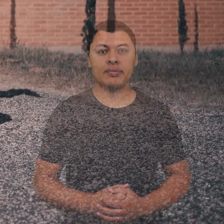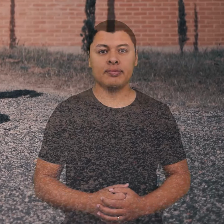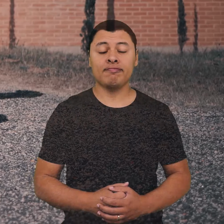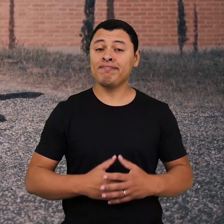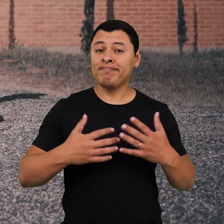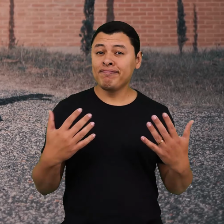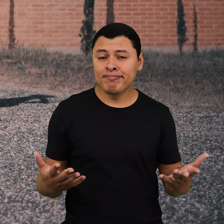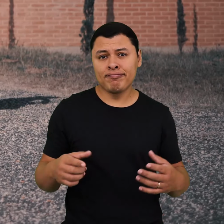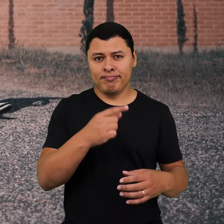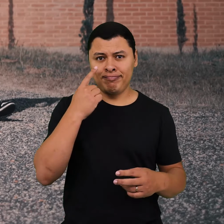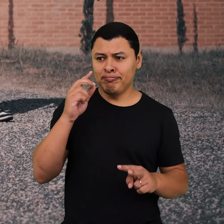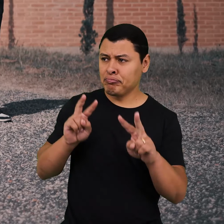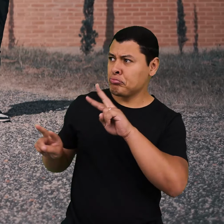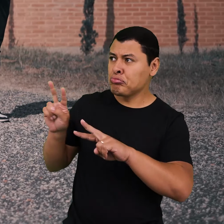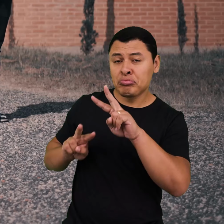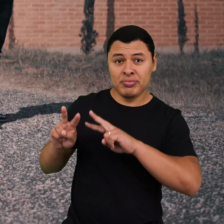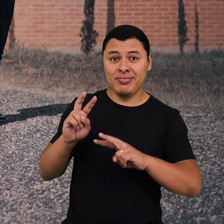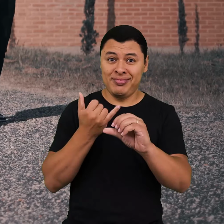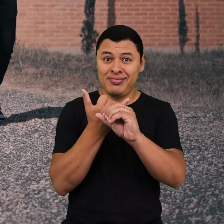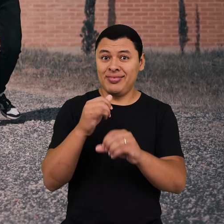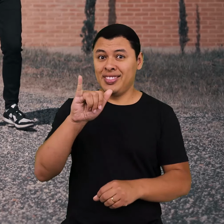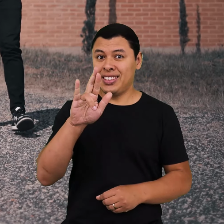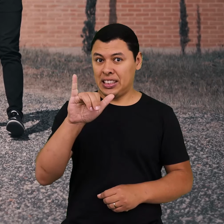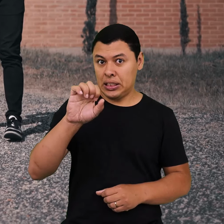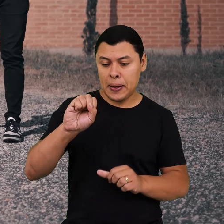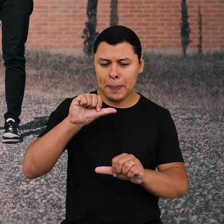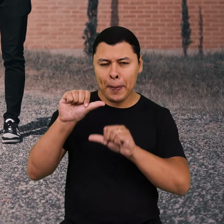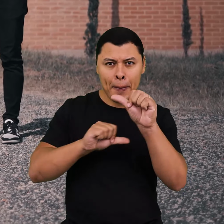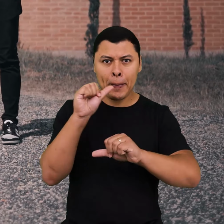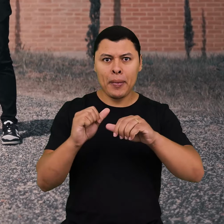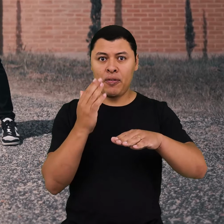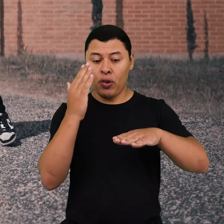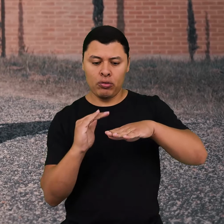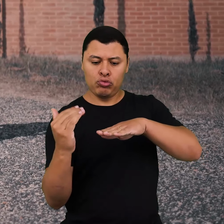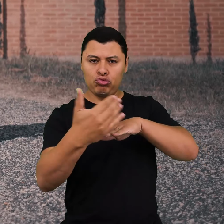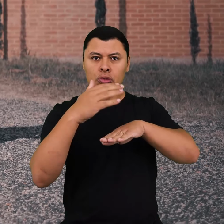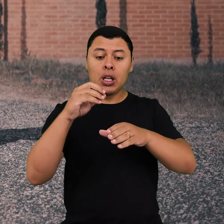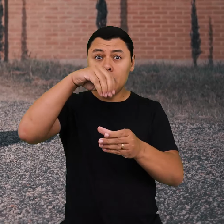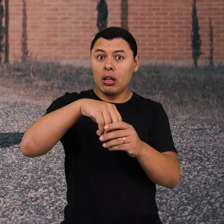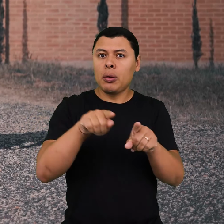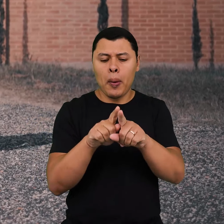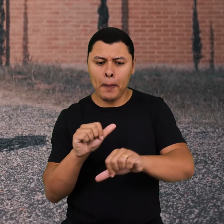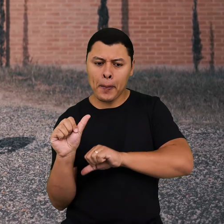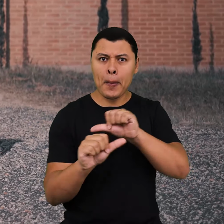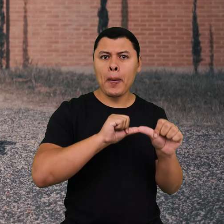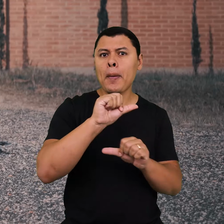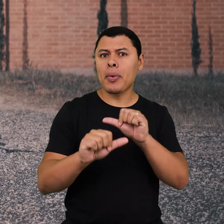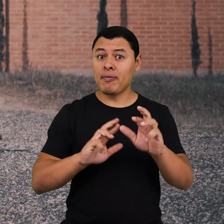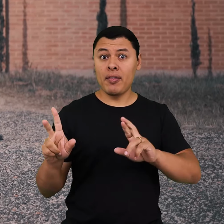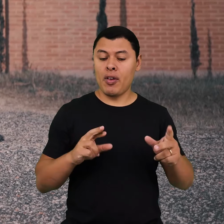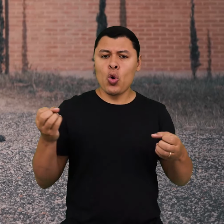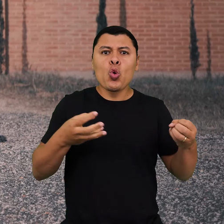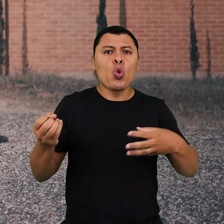Bom, como vocês conseguem ver, o Yaris teve uma atualização de design, teve mudanças na lista de equipamentos e o interior também teve uma outra novidade,